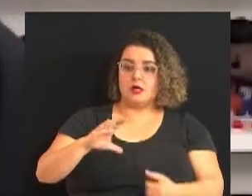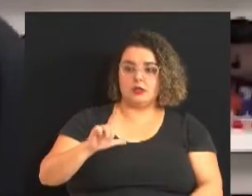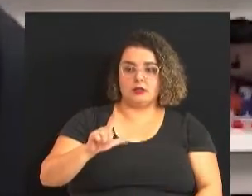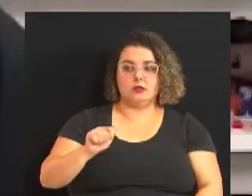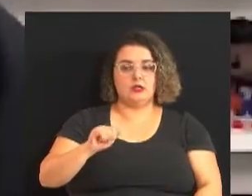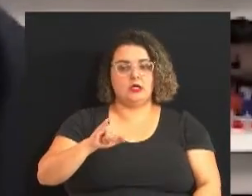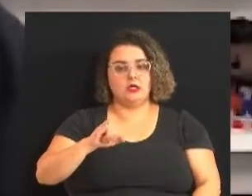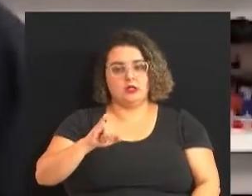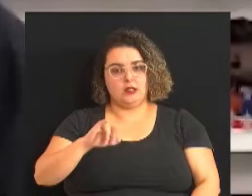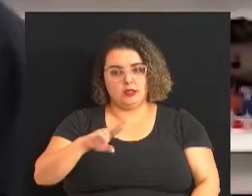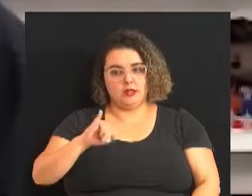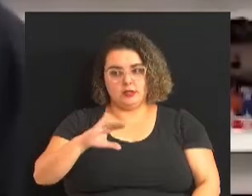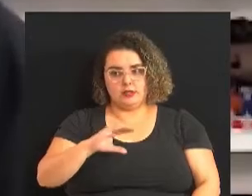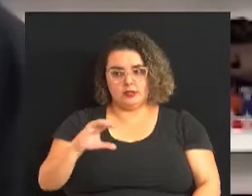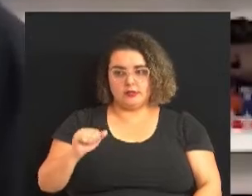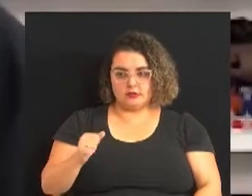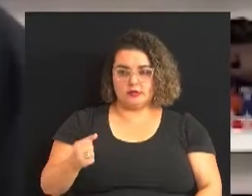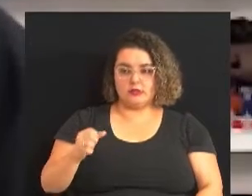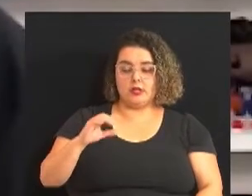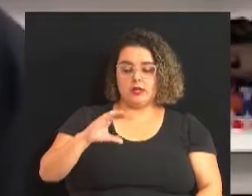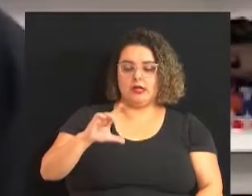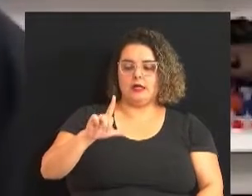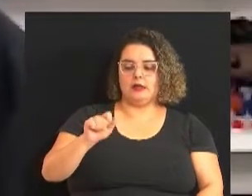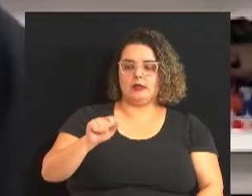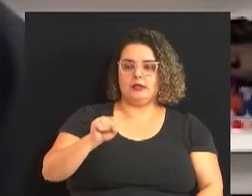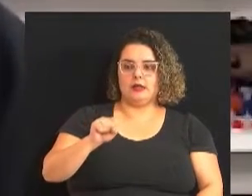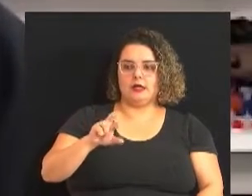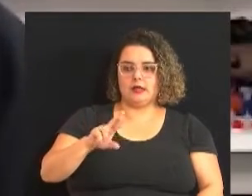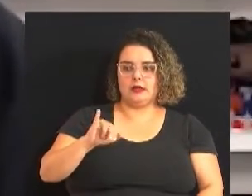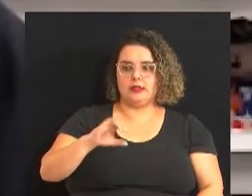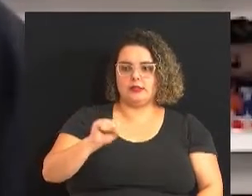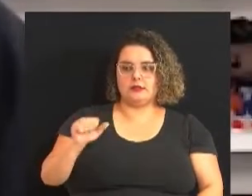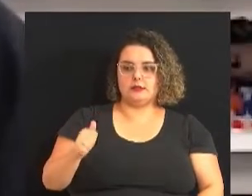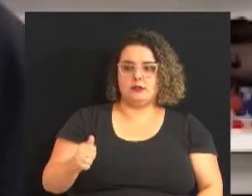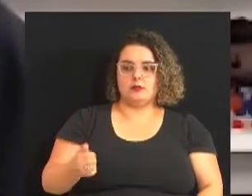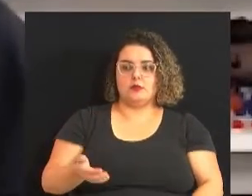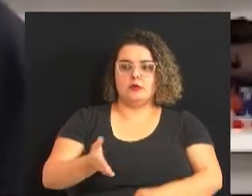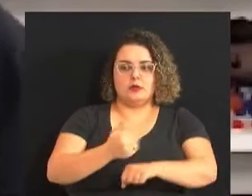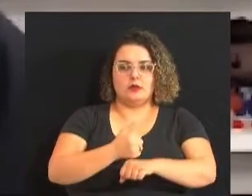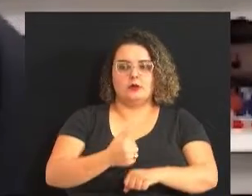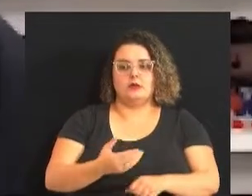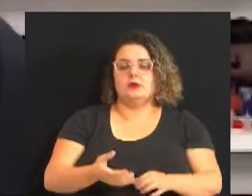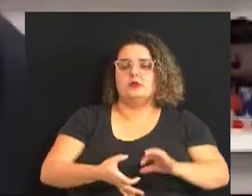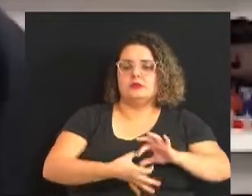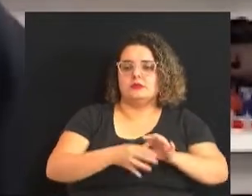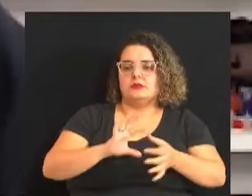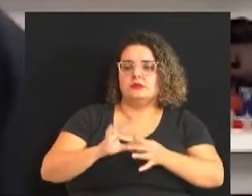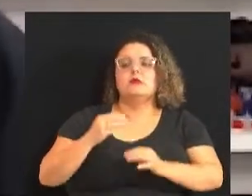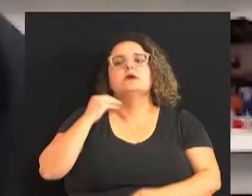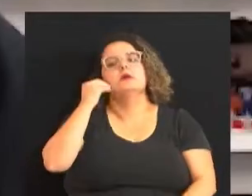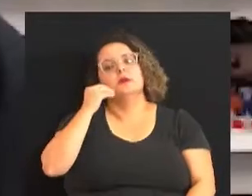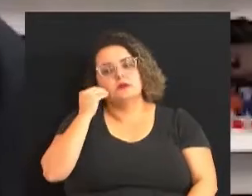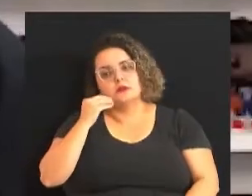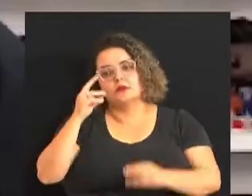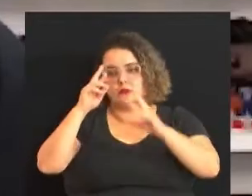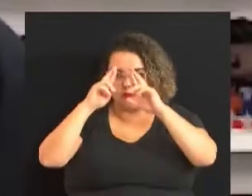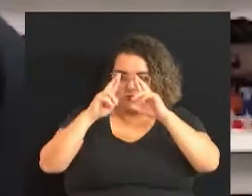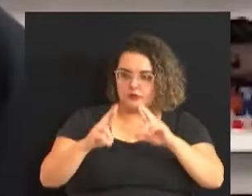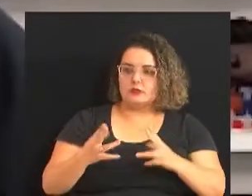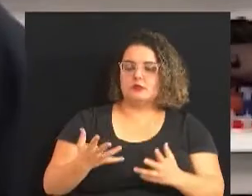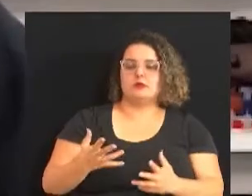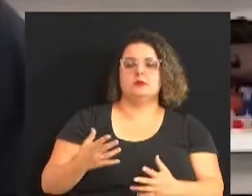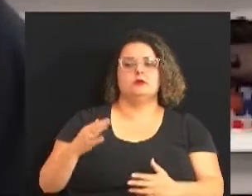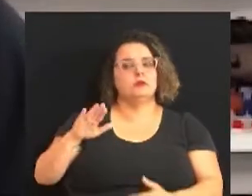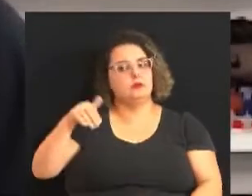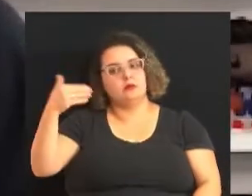muita falta para o último pré-olímpico, uma jogadora de experiência, respeitada